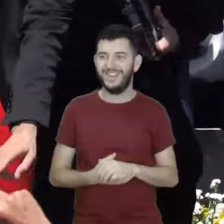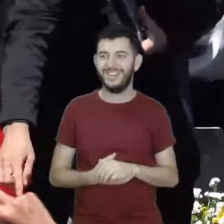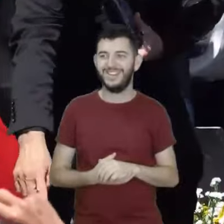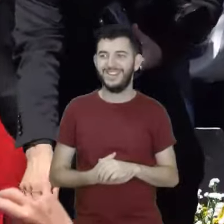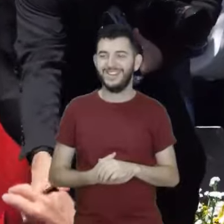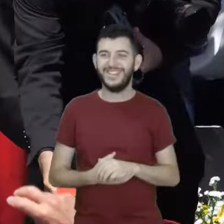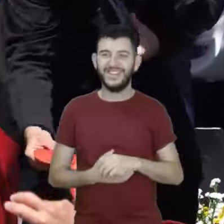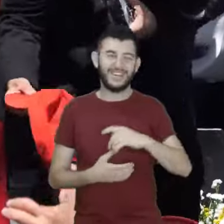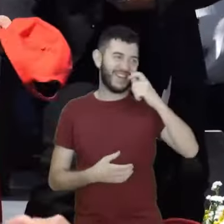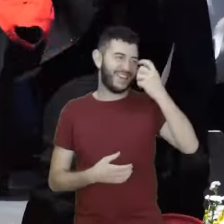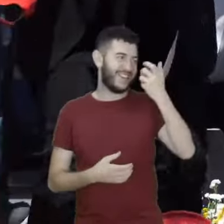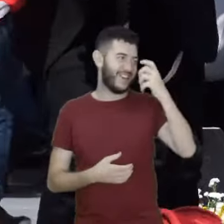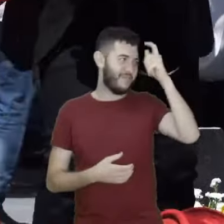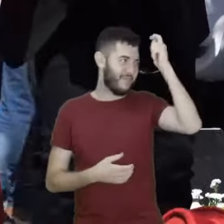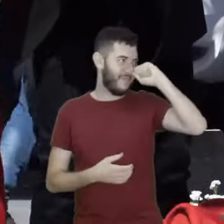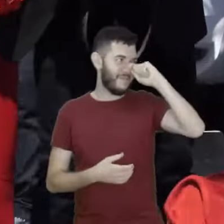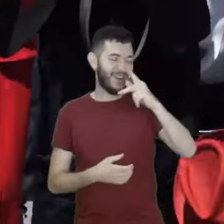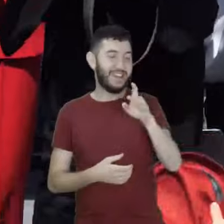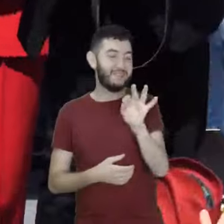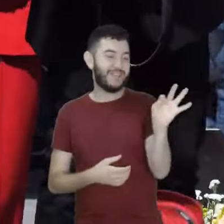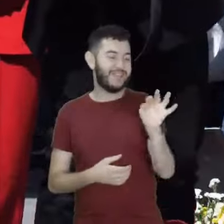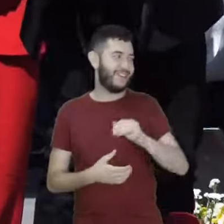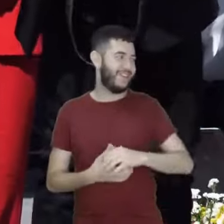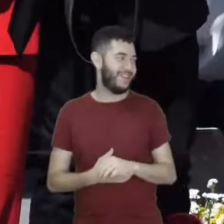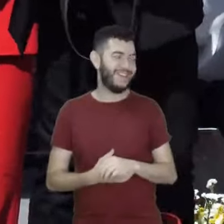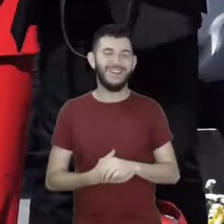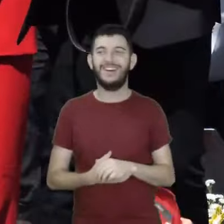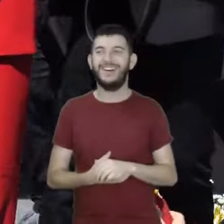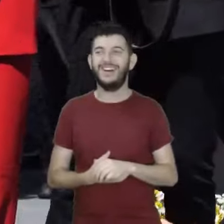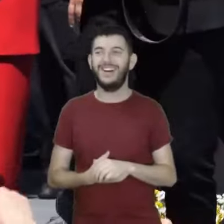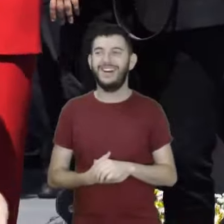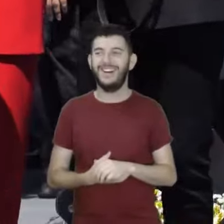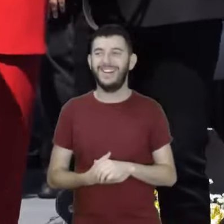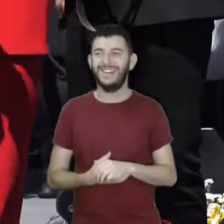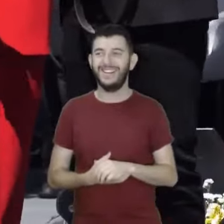ali, ó. PT. Não, não, não. É esse aqui, ó. Esse aqui, esse aqui.